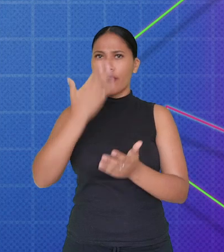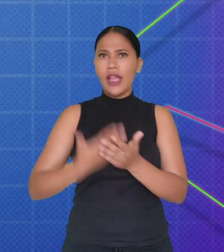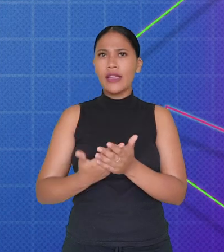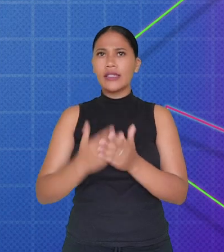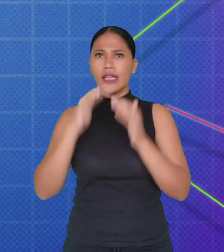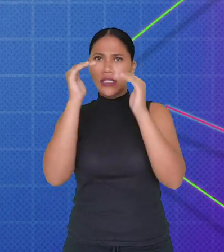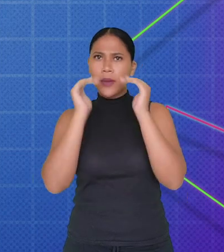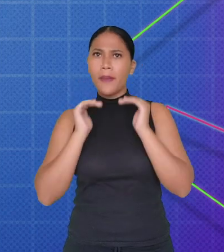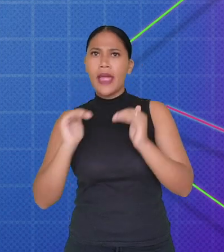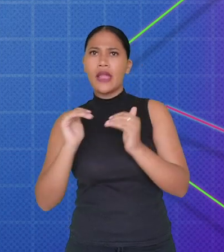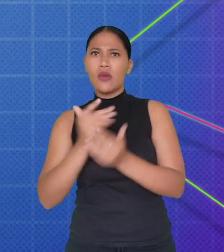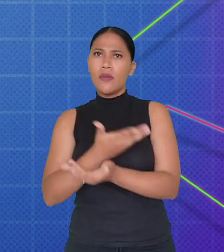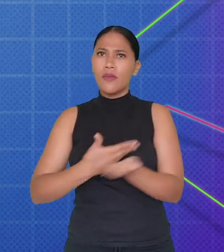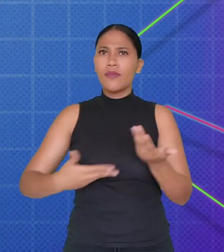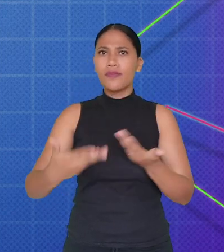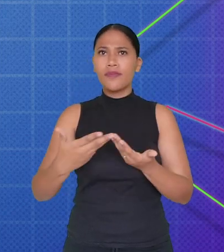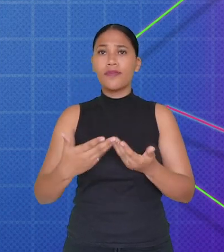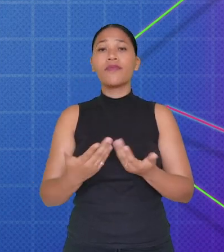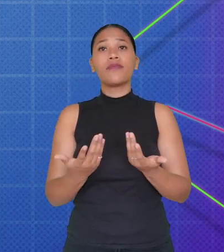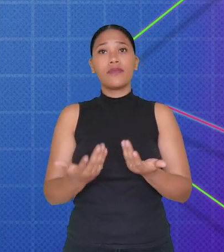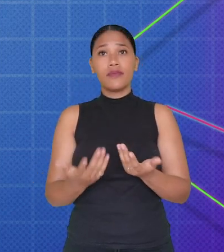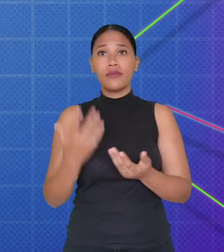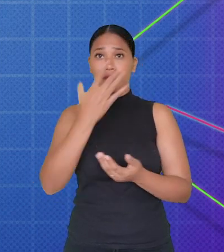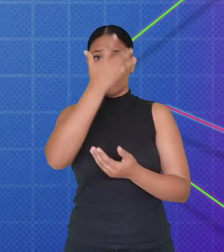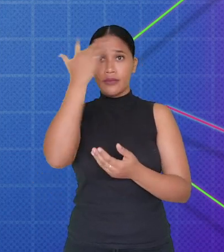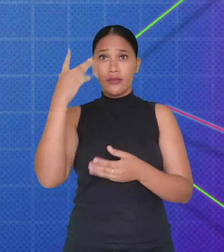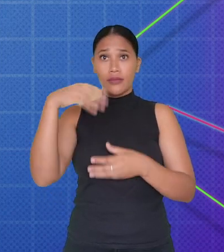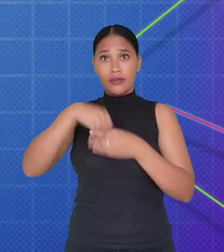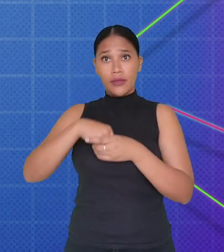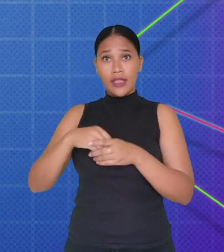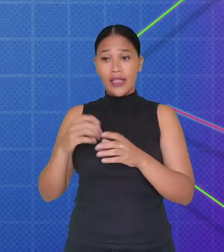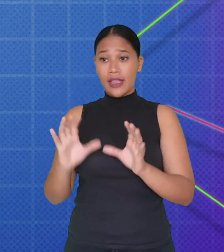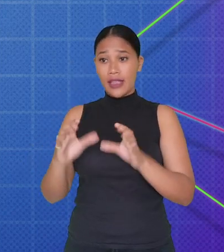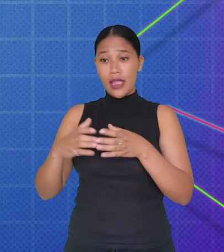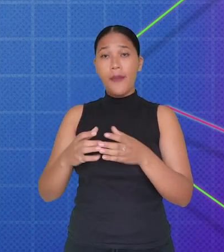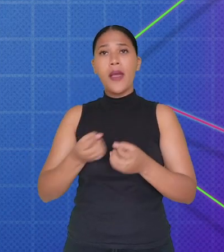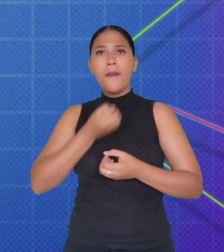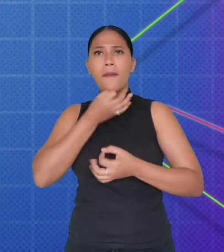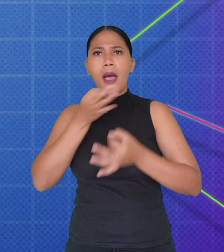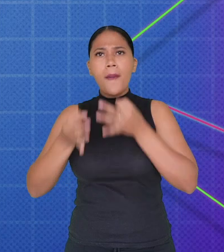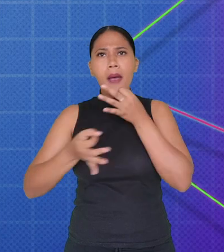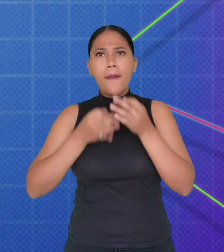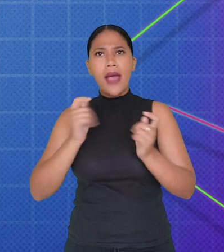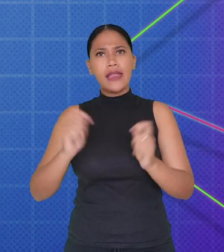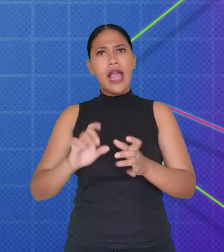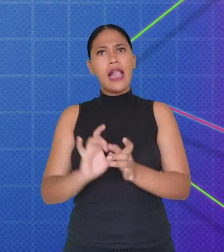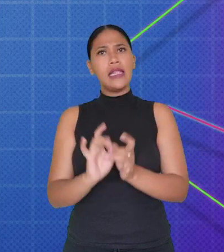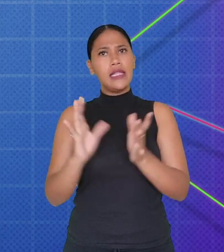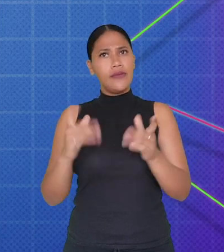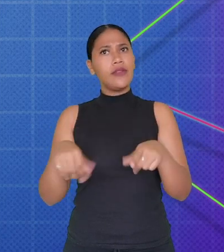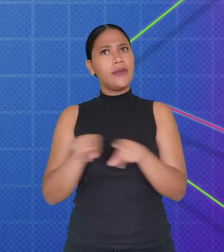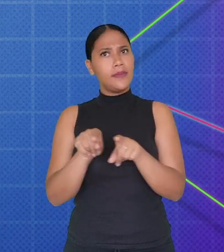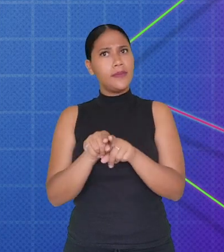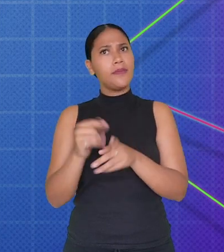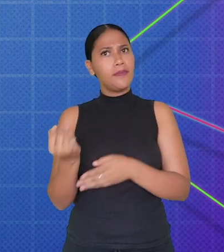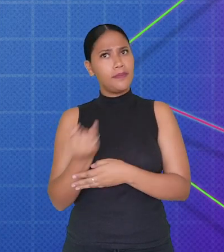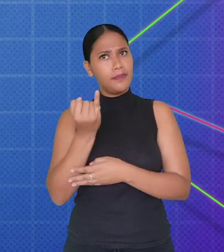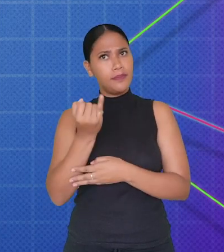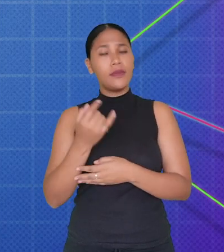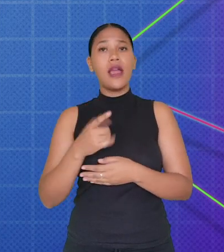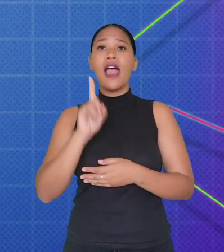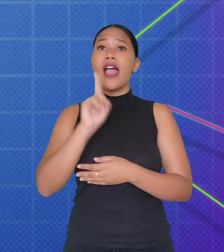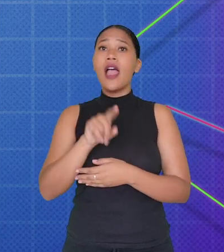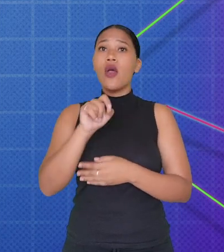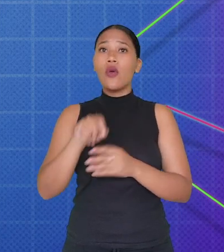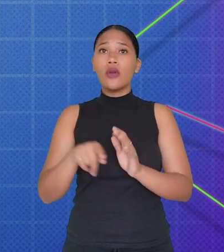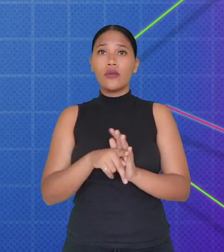promova a confiança e o respeito mútuo onde os membros da equipe possam expressar suas opiniões e ideias livremente Além